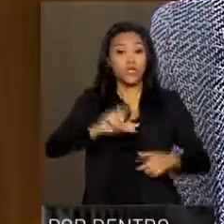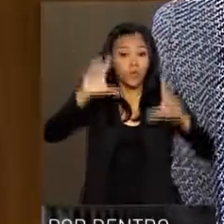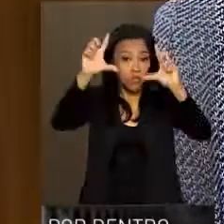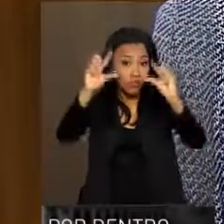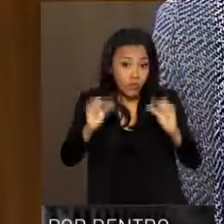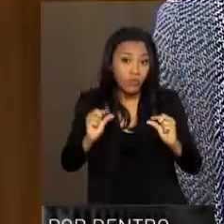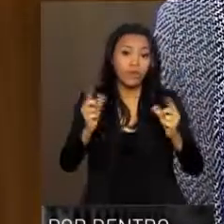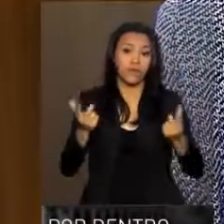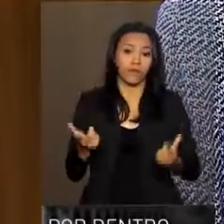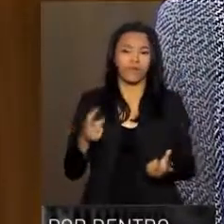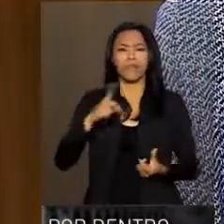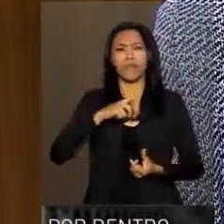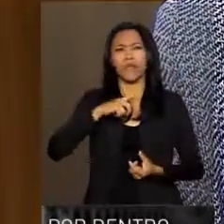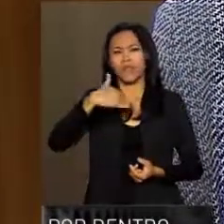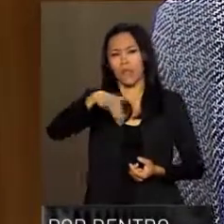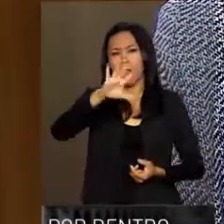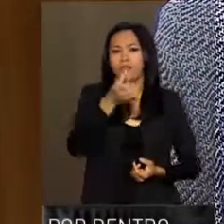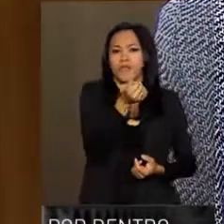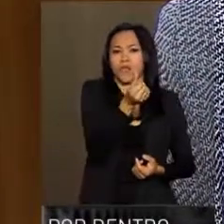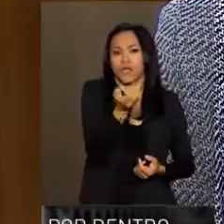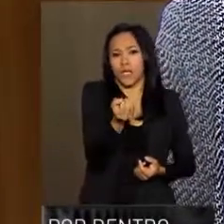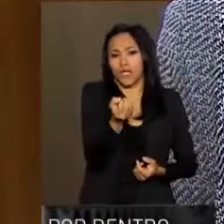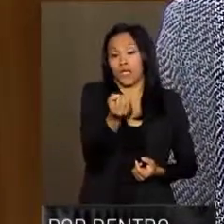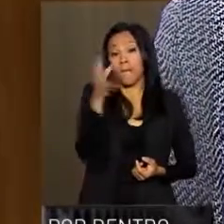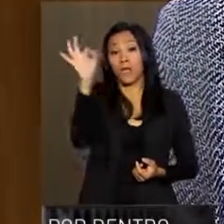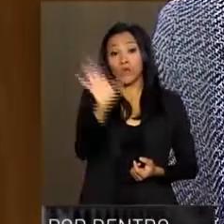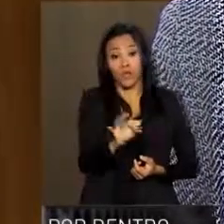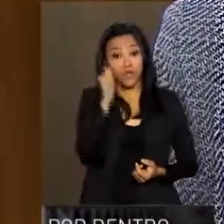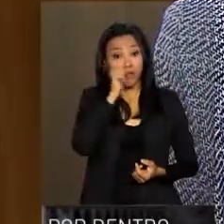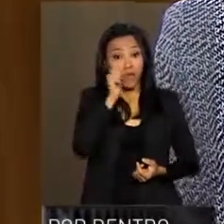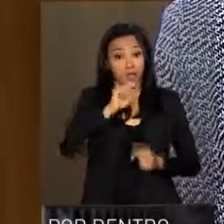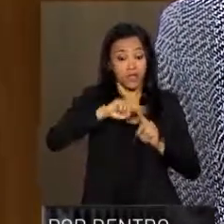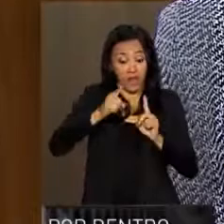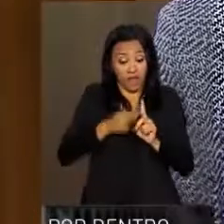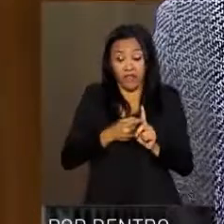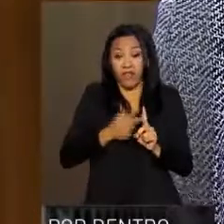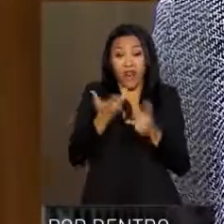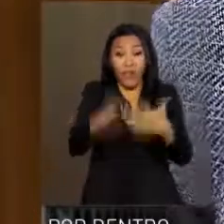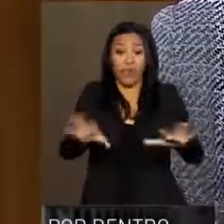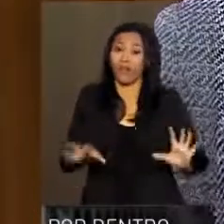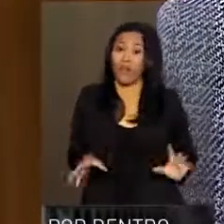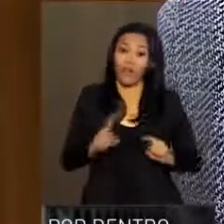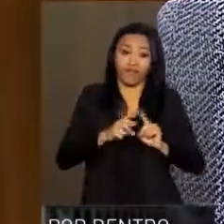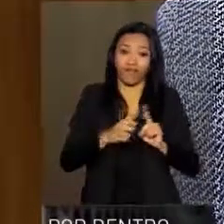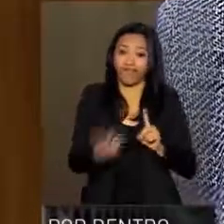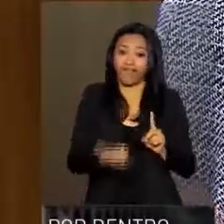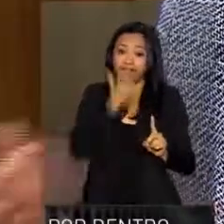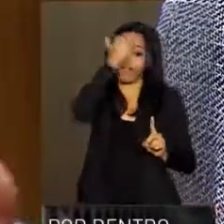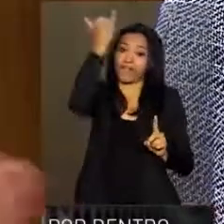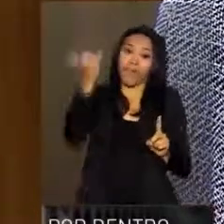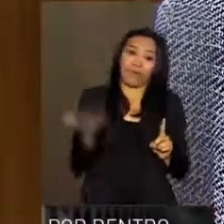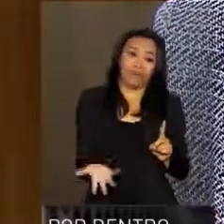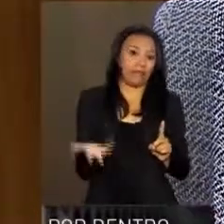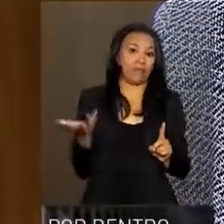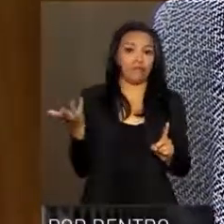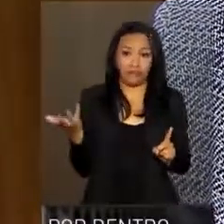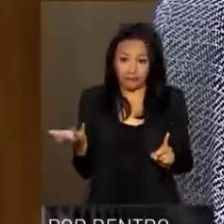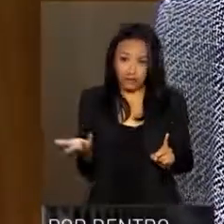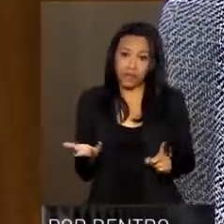nós temos mais de 60% das mulheres que engravidam elas não queriam ou seja foi uma coisa que fugiu do seu